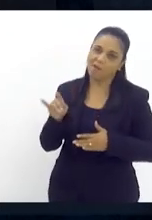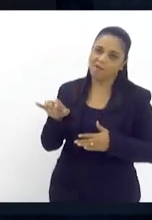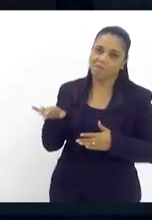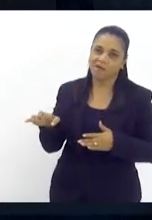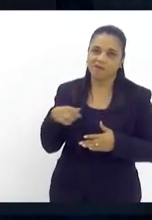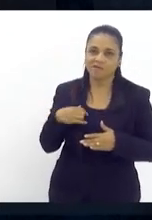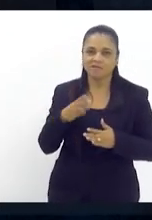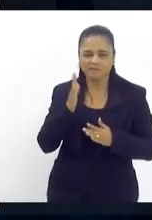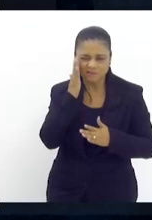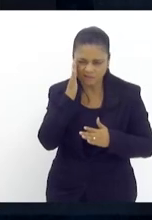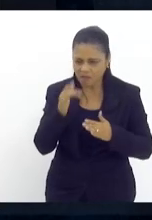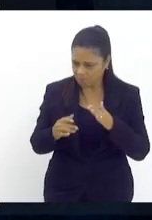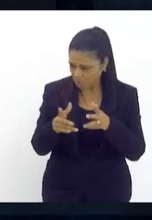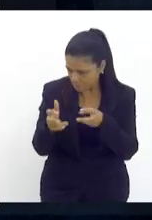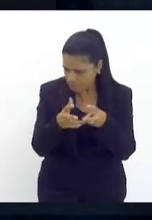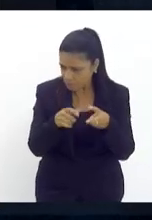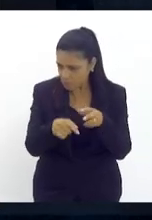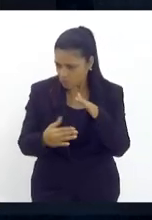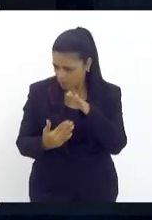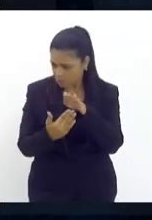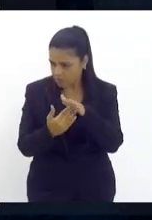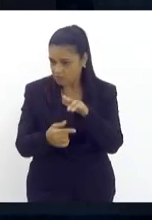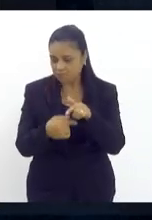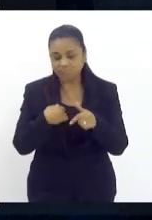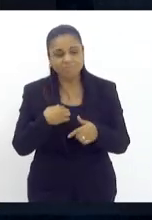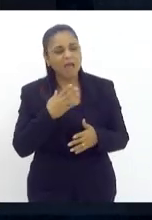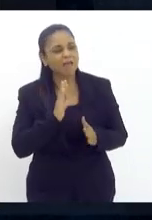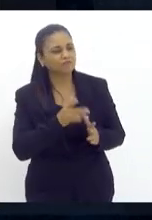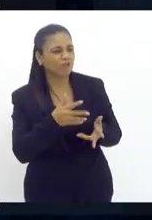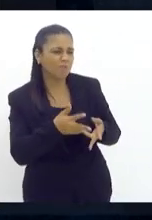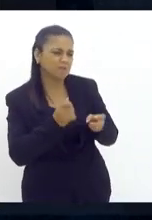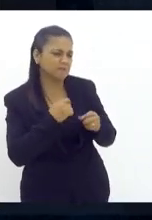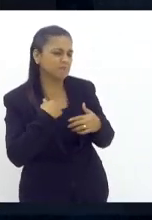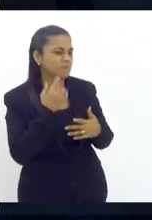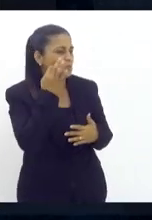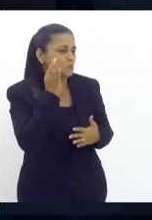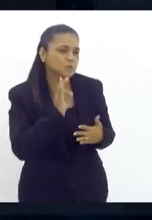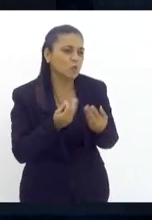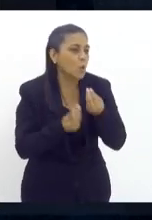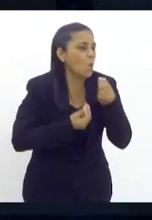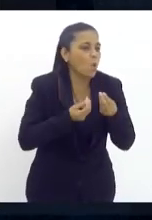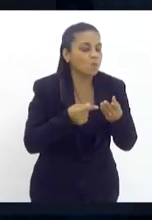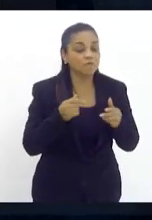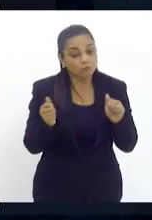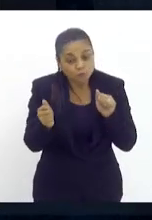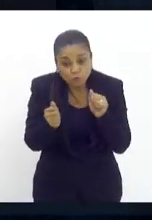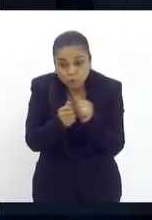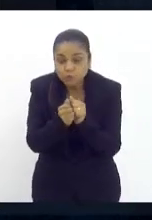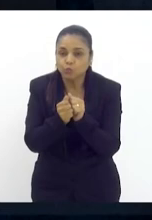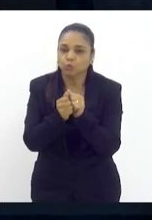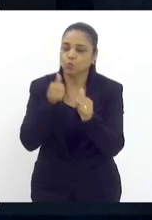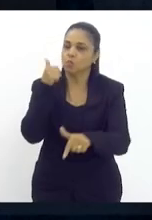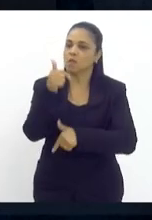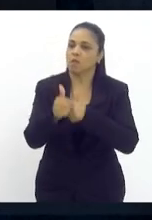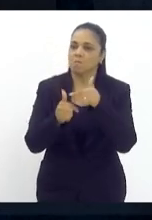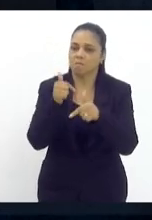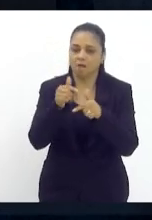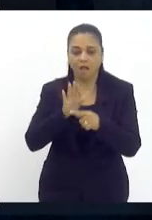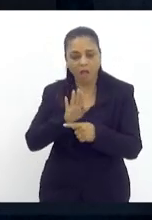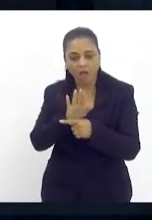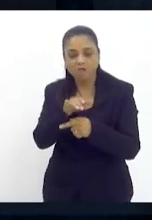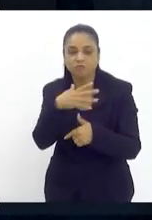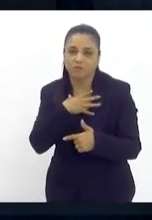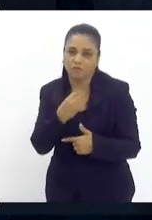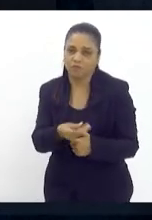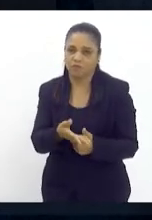já percebeu isso? Ah, já, mas eu não faço a menor ideia do que fazer. Vamos fazer junto. Vamos fazer